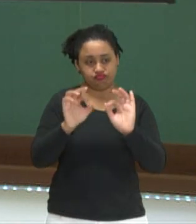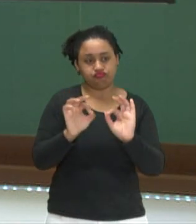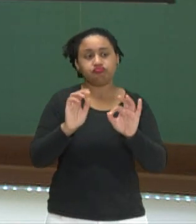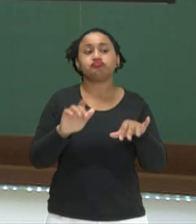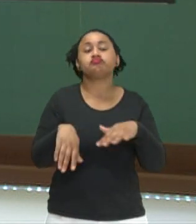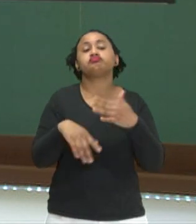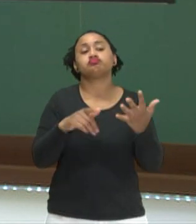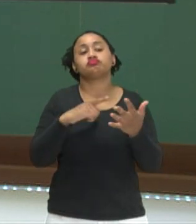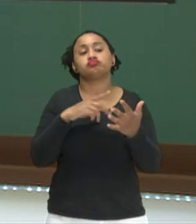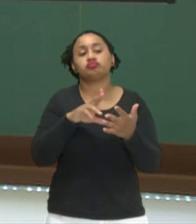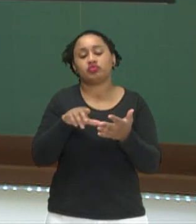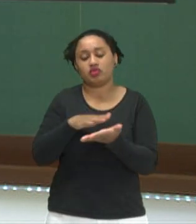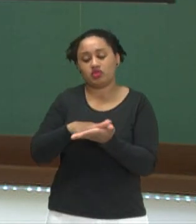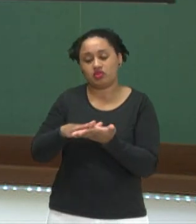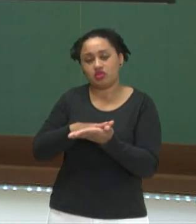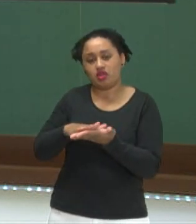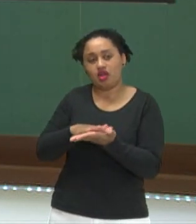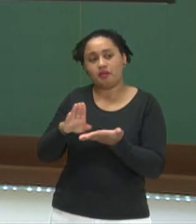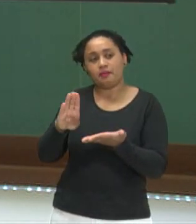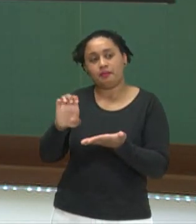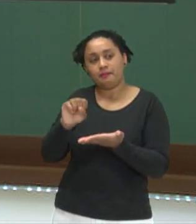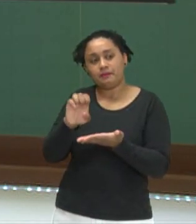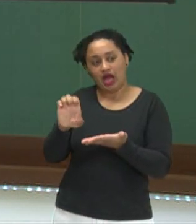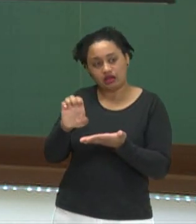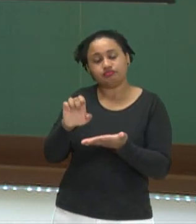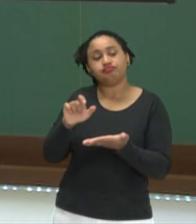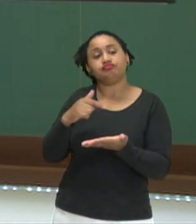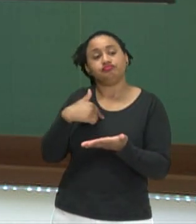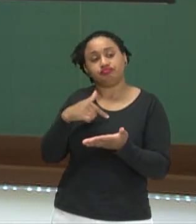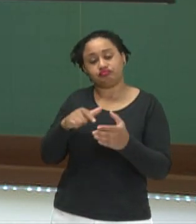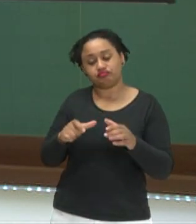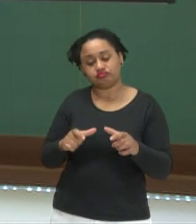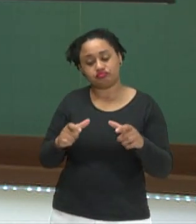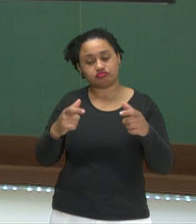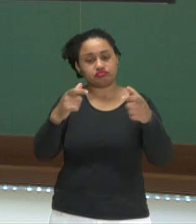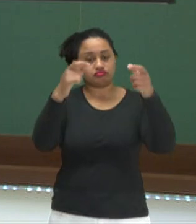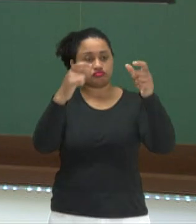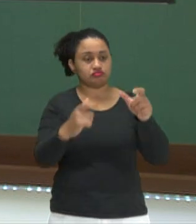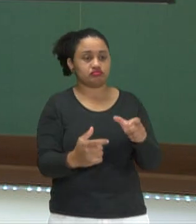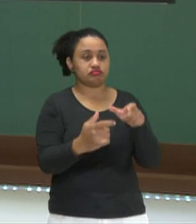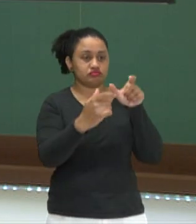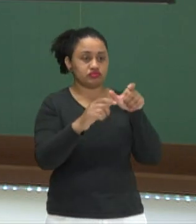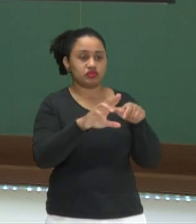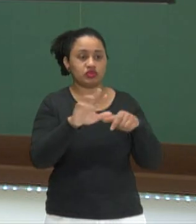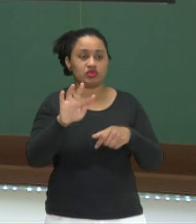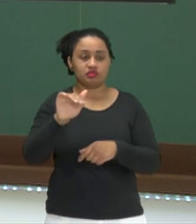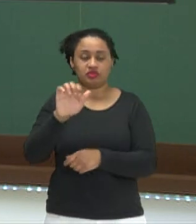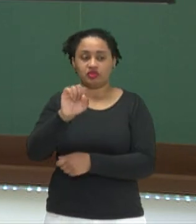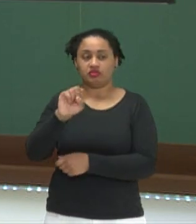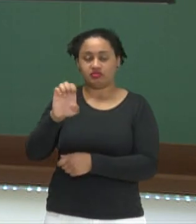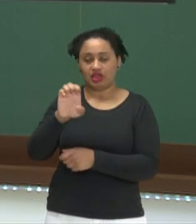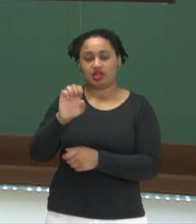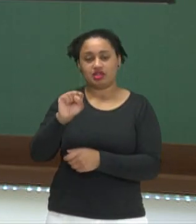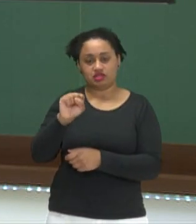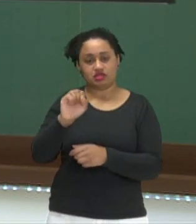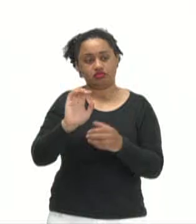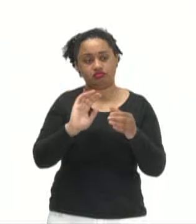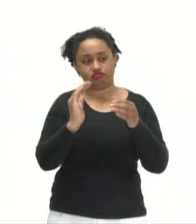Aqui nós chamamos de base, vamos continuar chamando de base, e aqui em torno vai ser as faces laterais que a gente